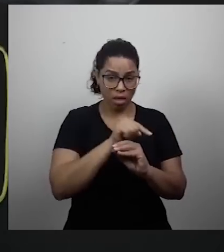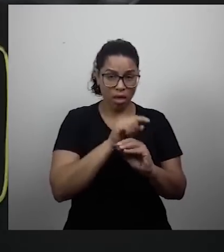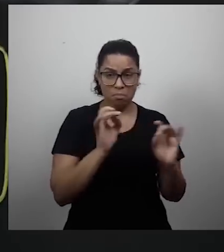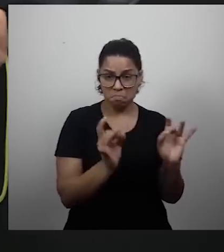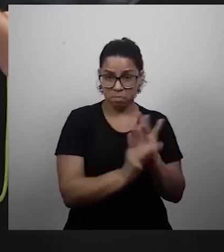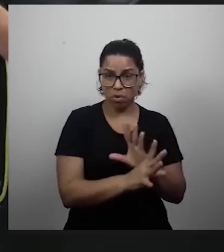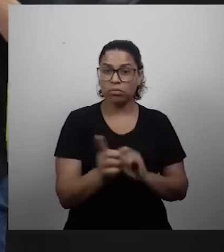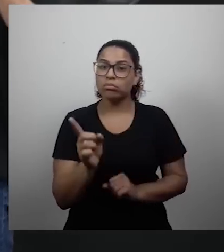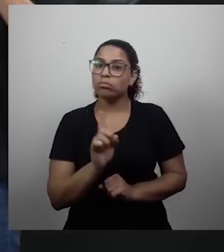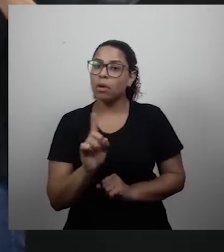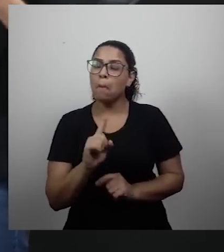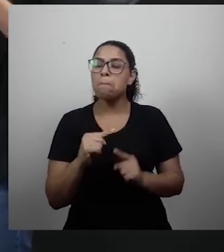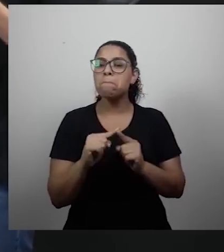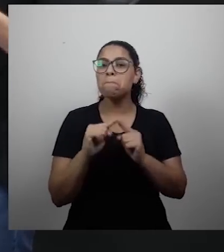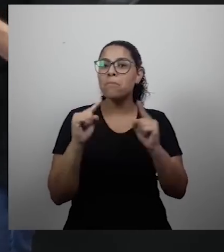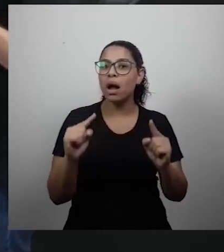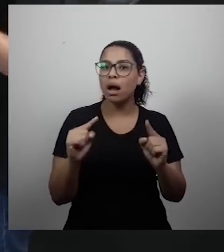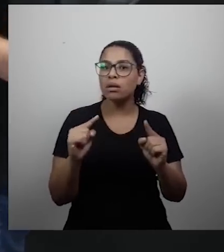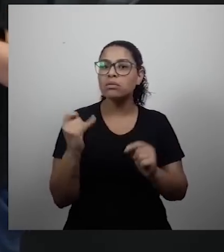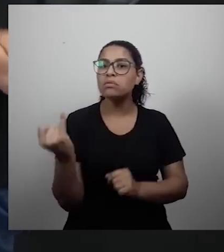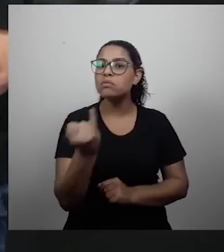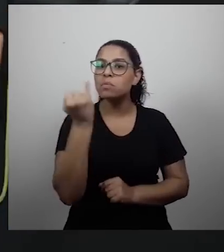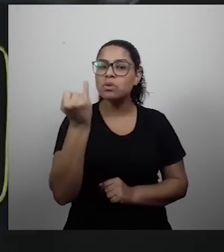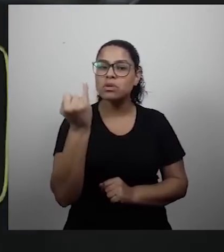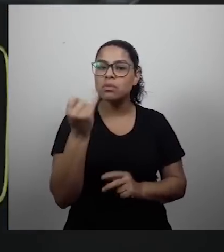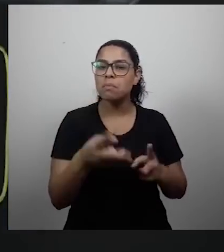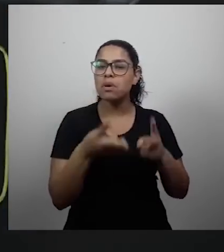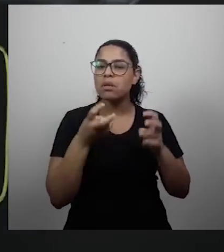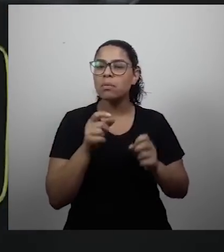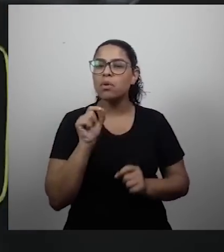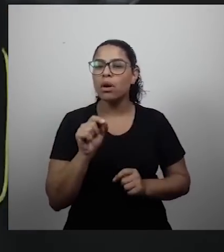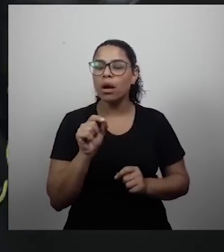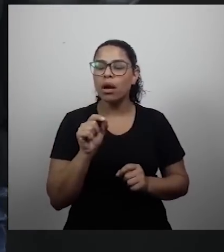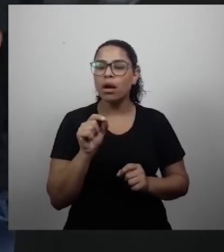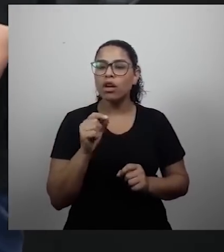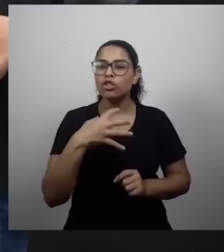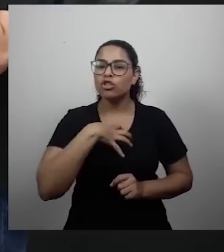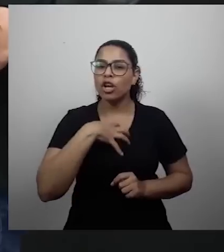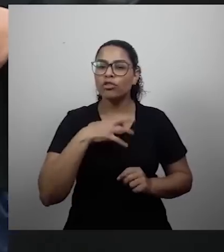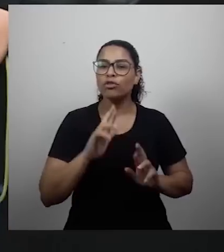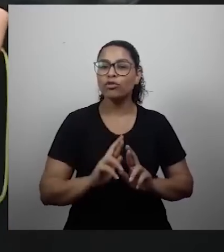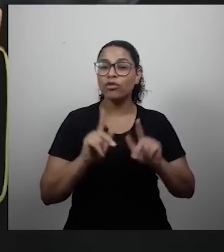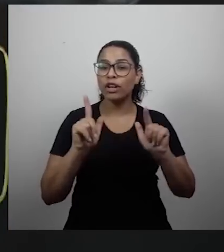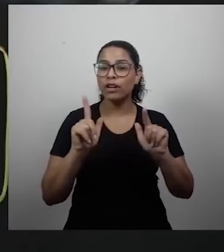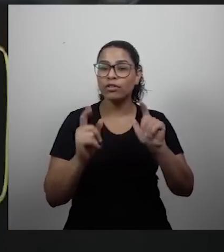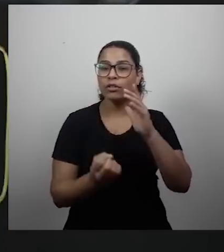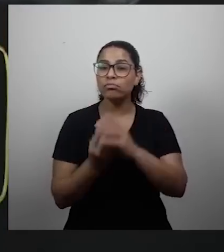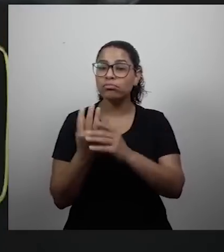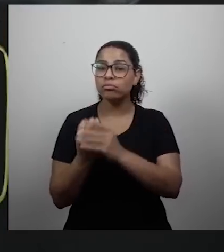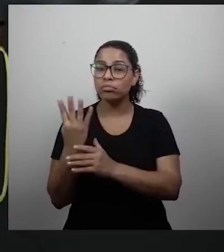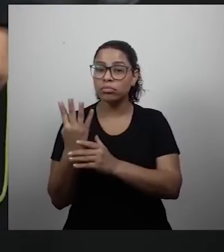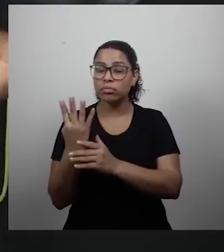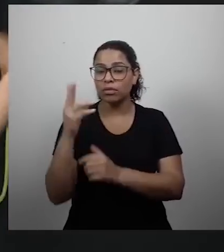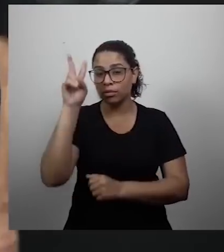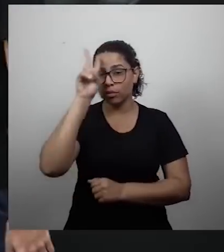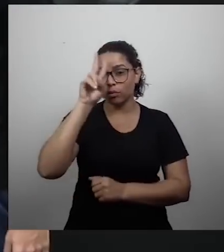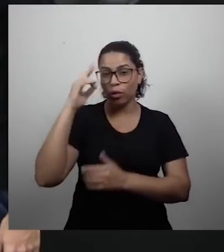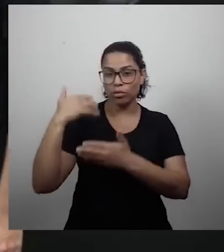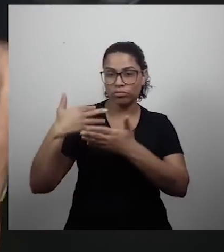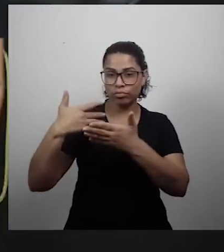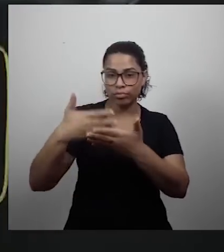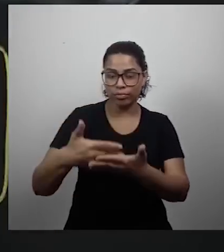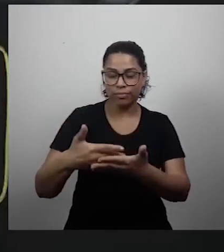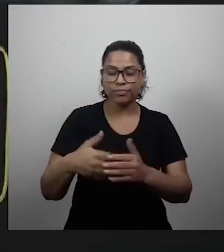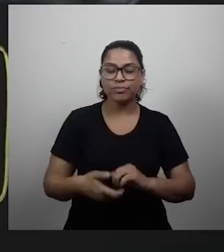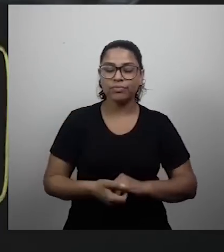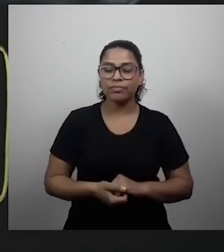existir, mas é importante você observar que foram modelos diferentes que foram aparecendo ao longo da história. O talvez